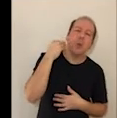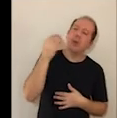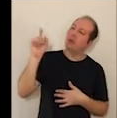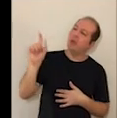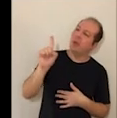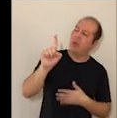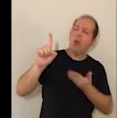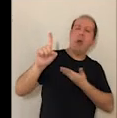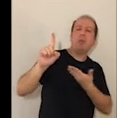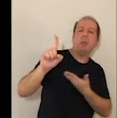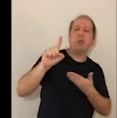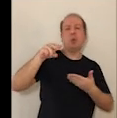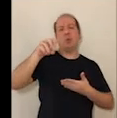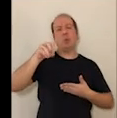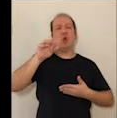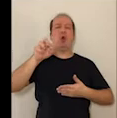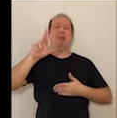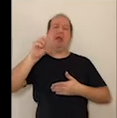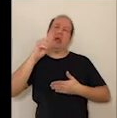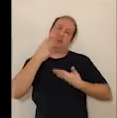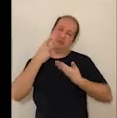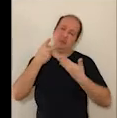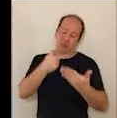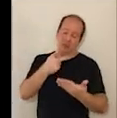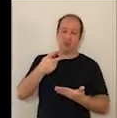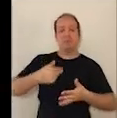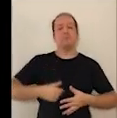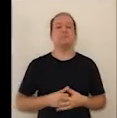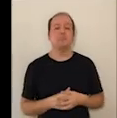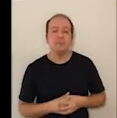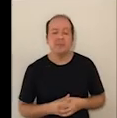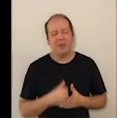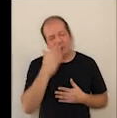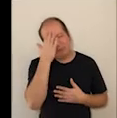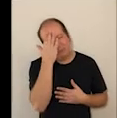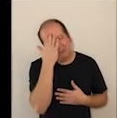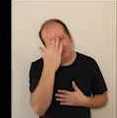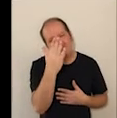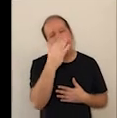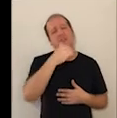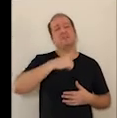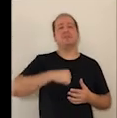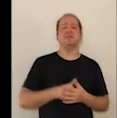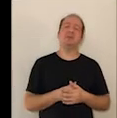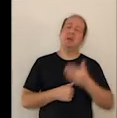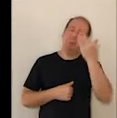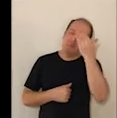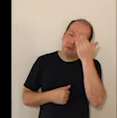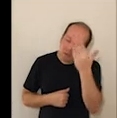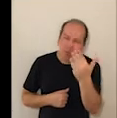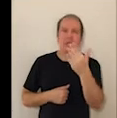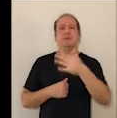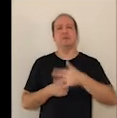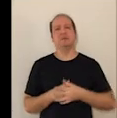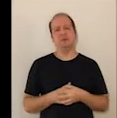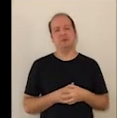seu notário. Comovido com a sua condição, veio lhe fazer uma visita. Obrigado. Muito